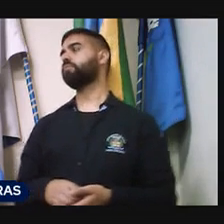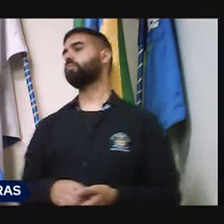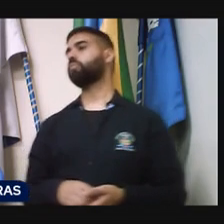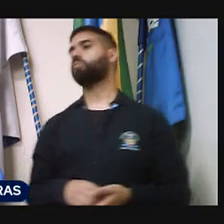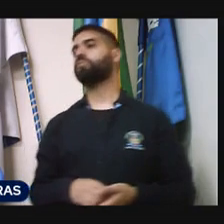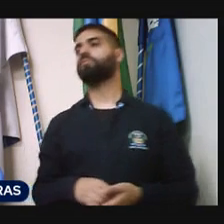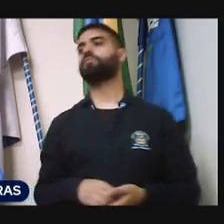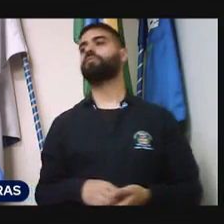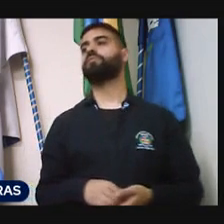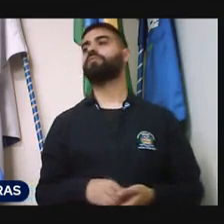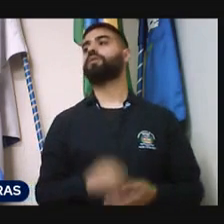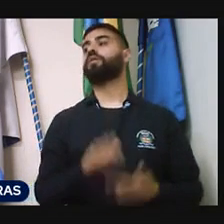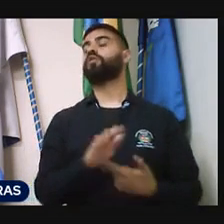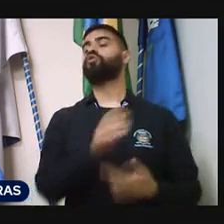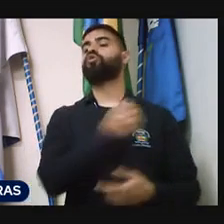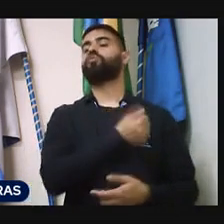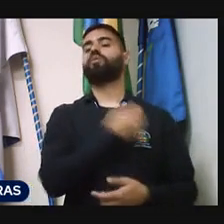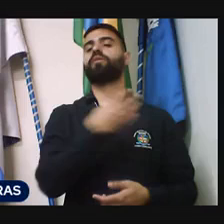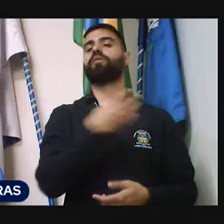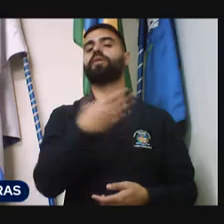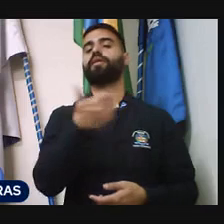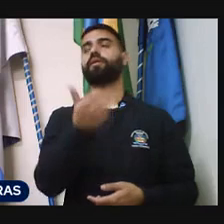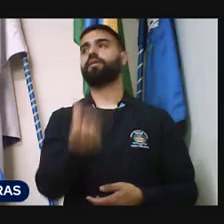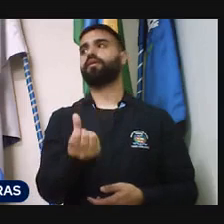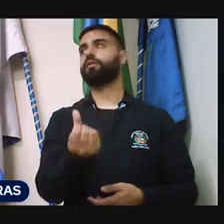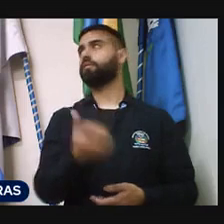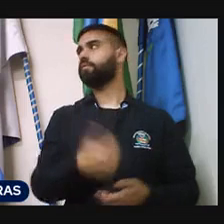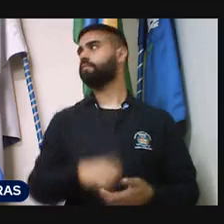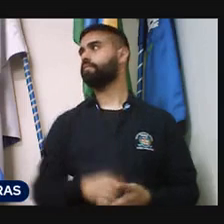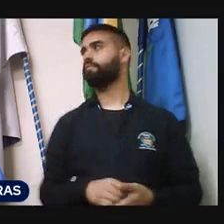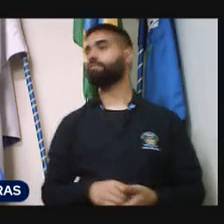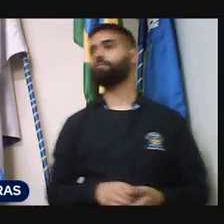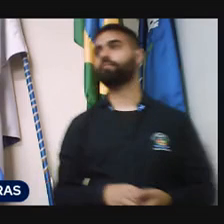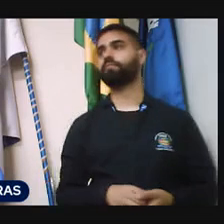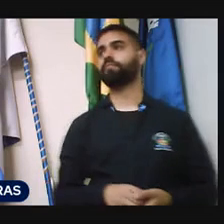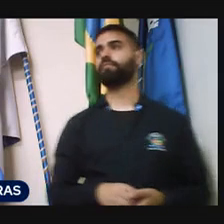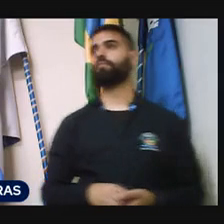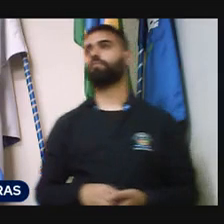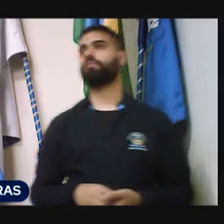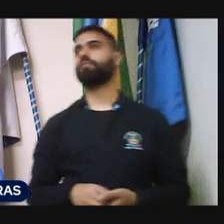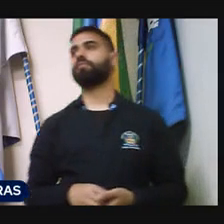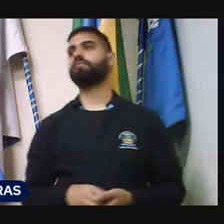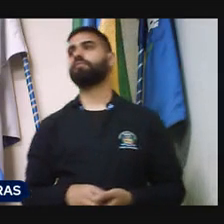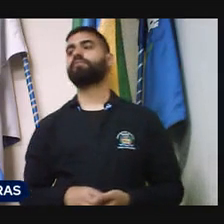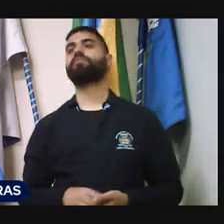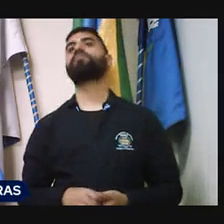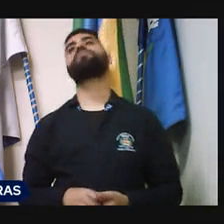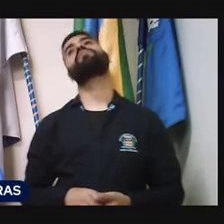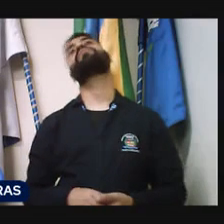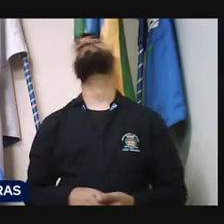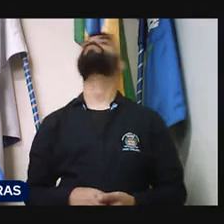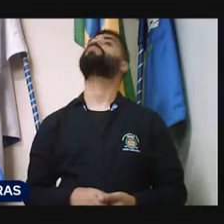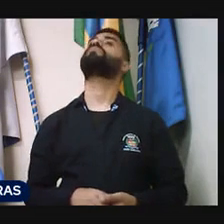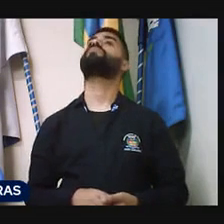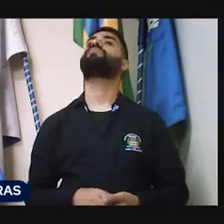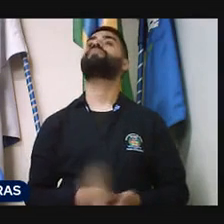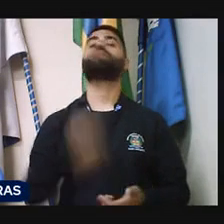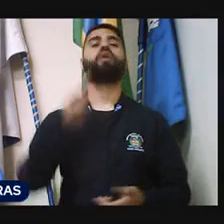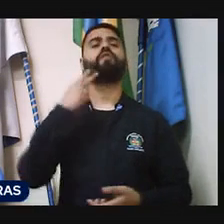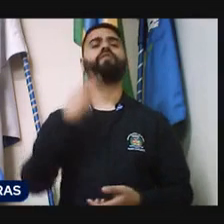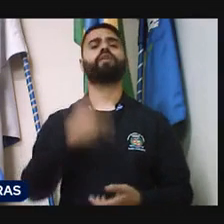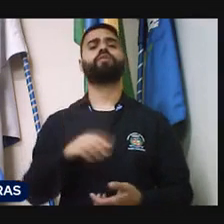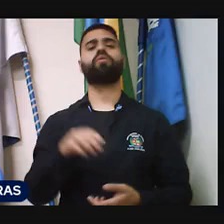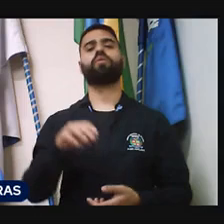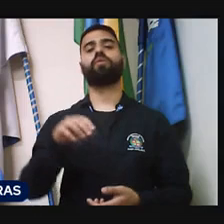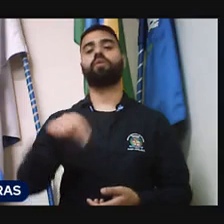educação 416/2011 um excelente seu vice presidente da cama esse pau de valência do Bernardo Machado o vereador